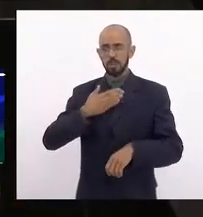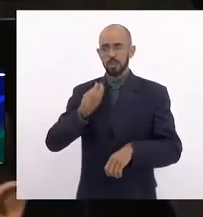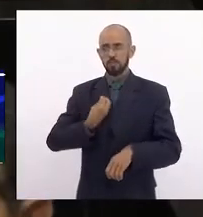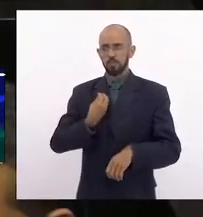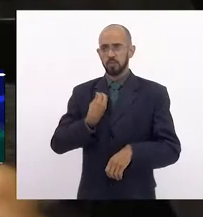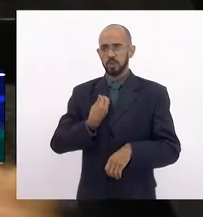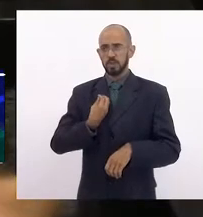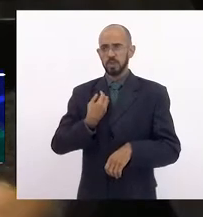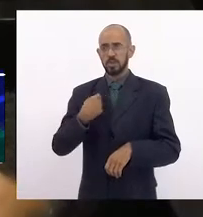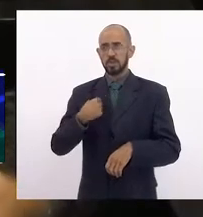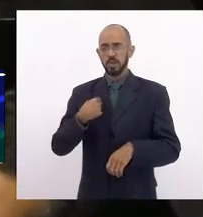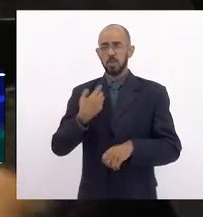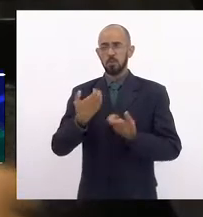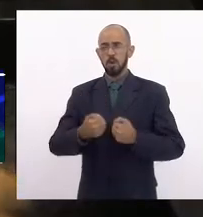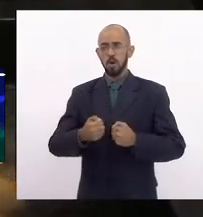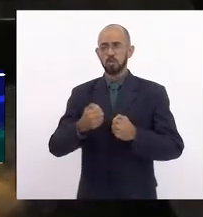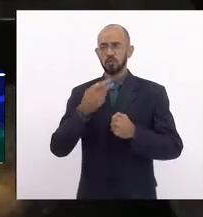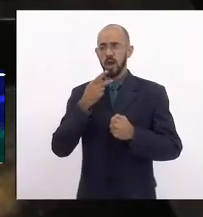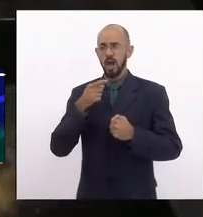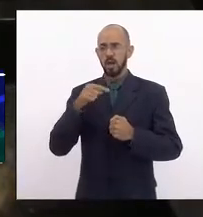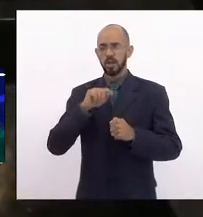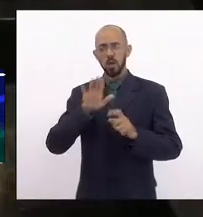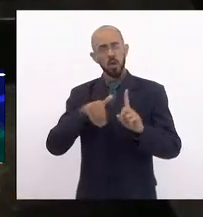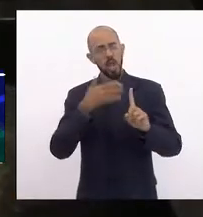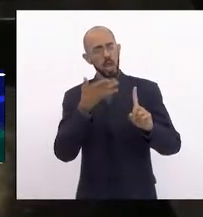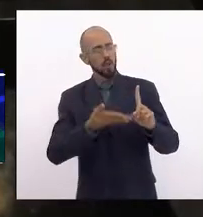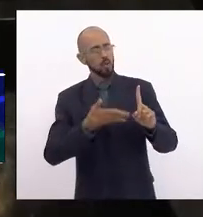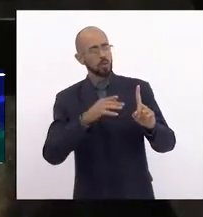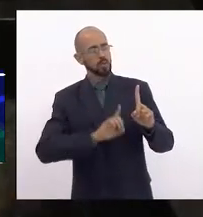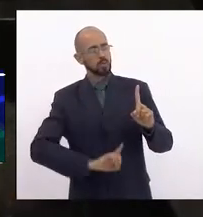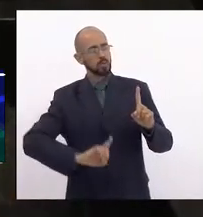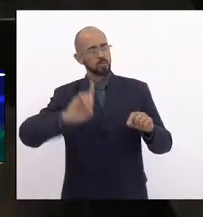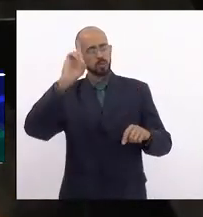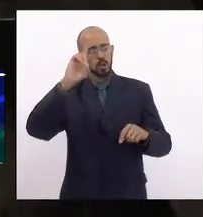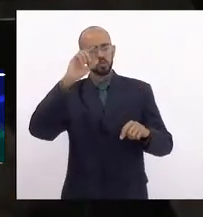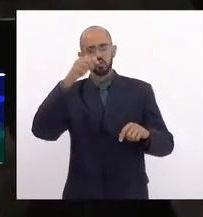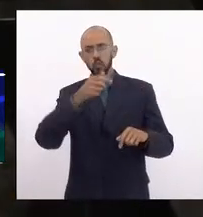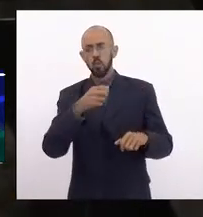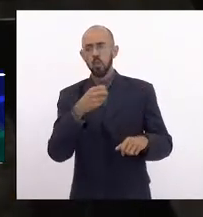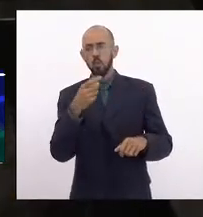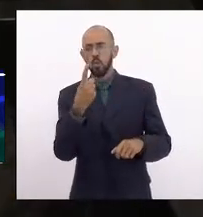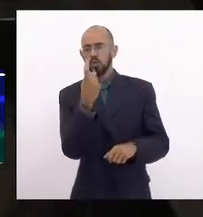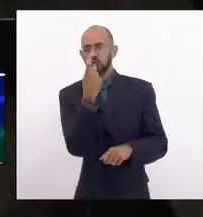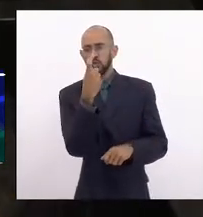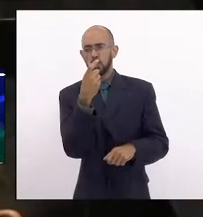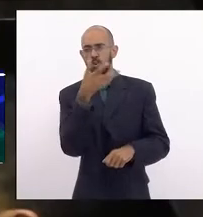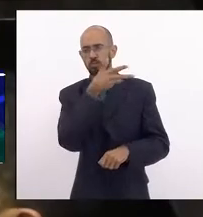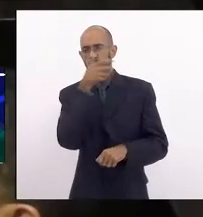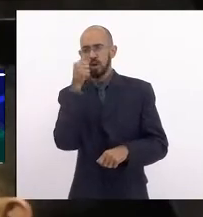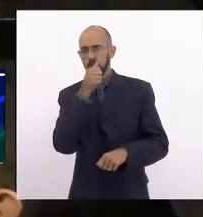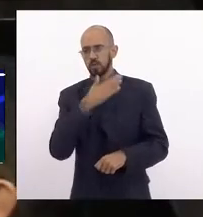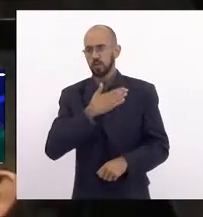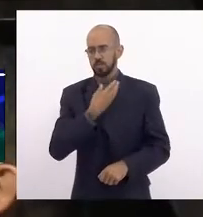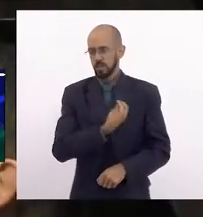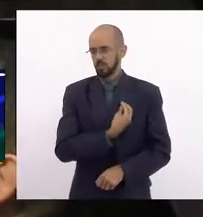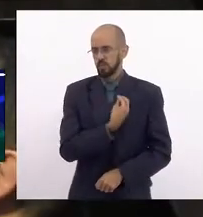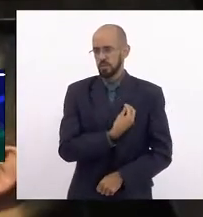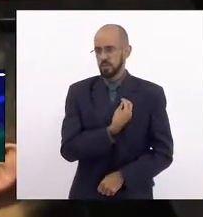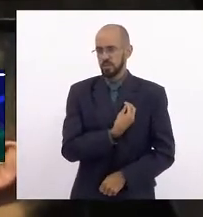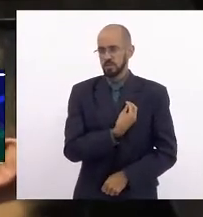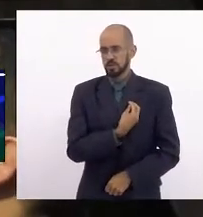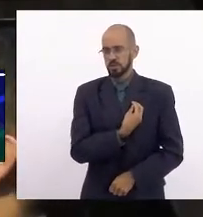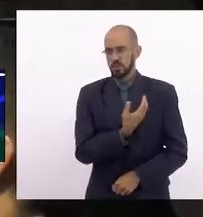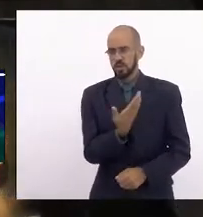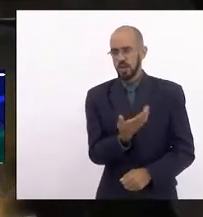que hoje eu posso dizer que eu reconheço ele como único e suficiente Salvador da minha vida e o que eu quero dizer